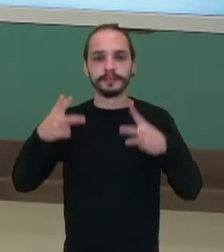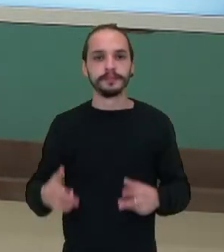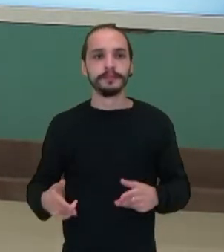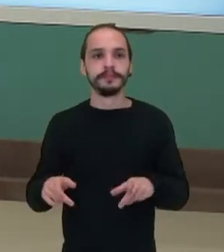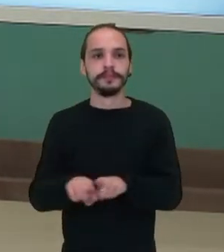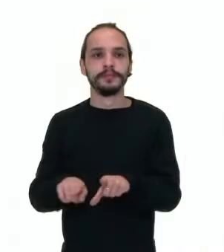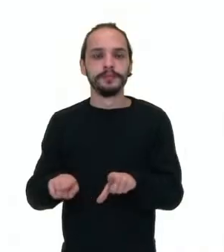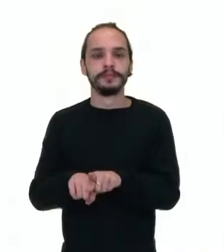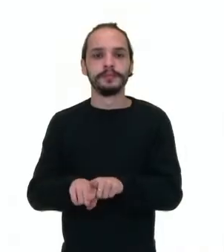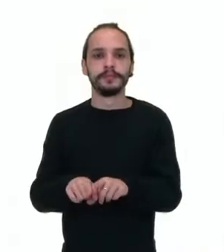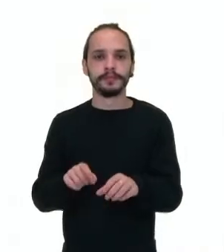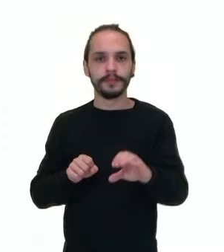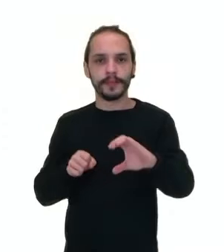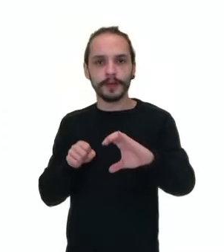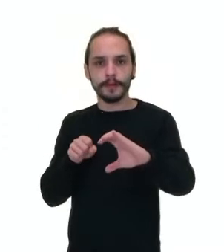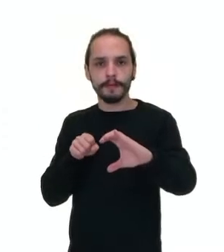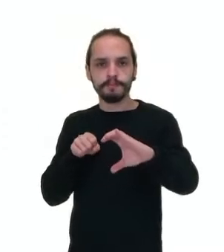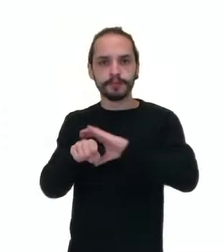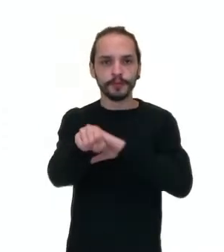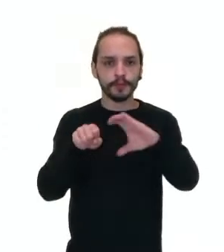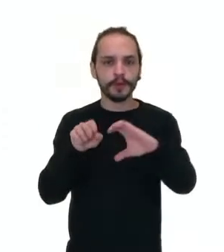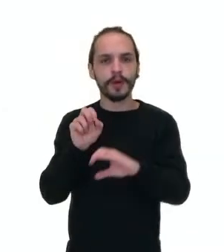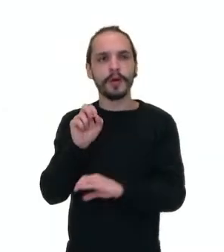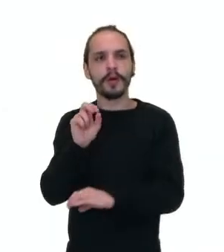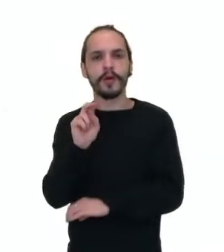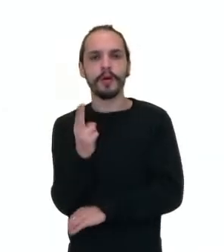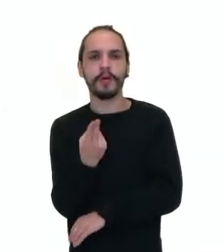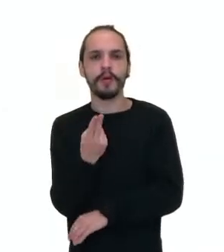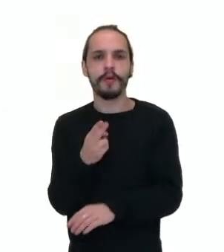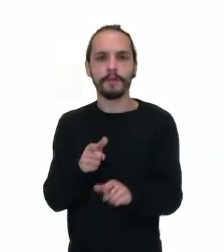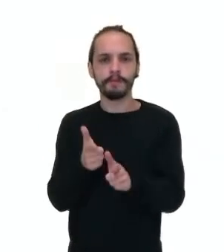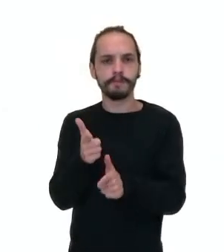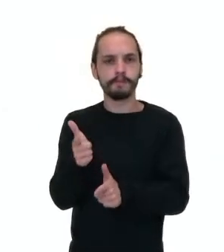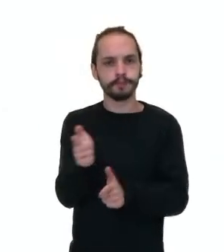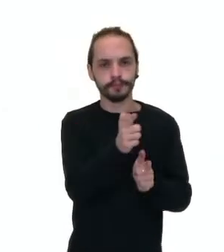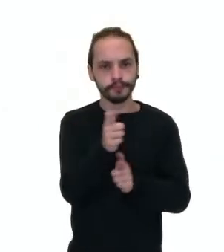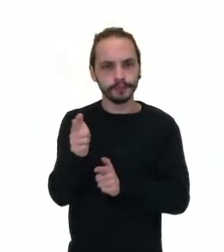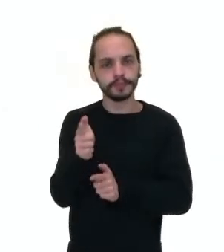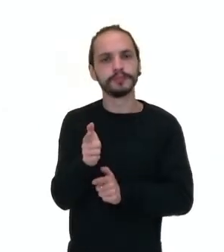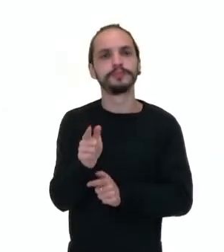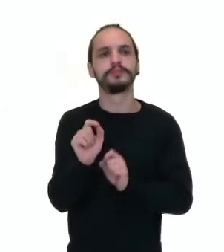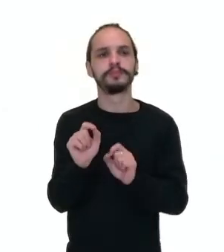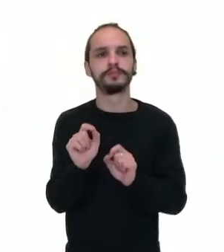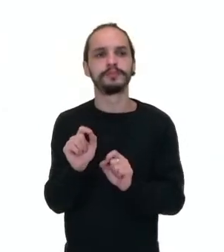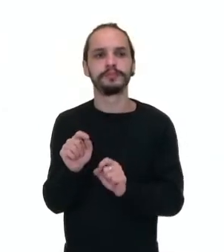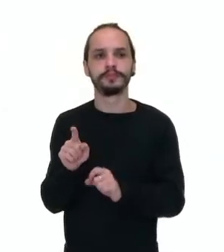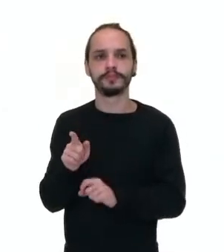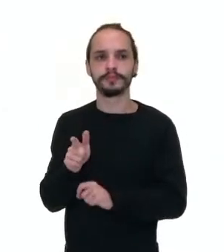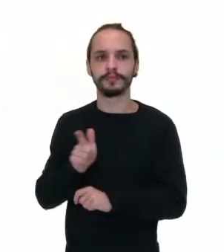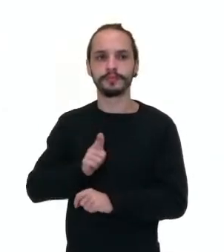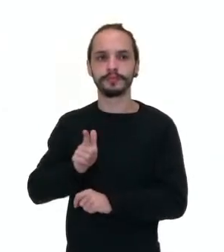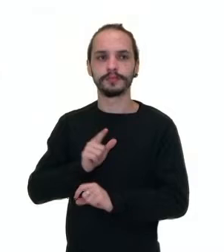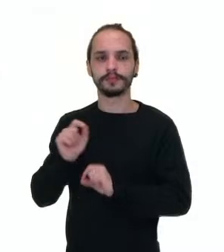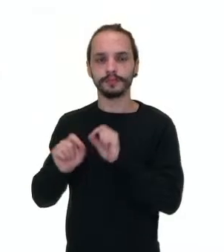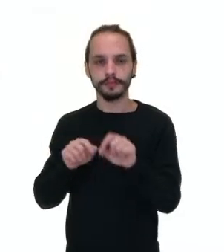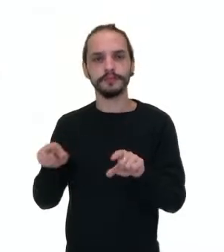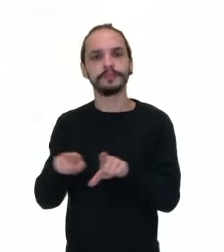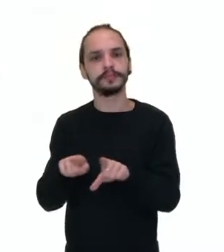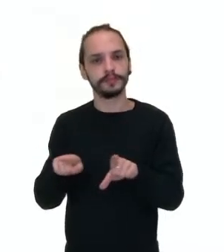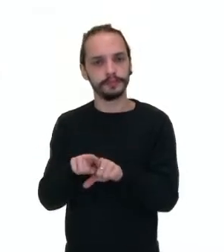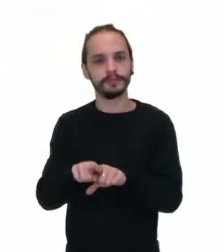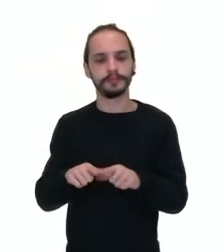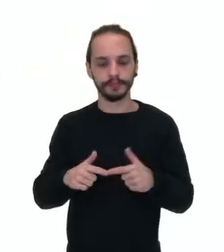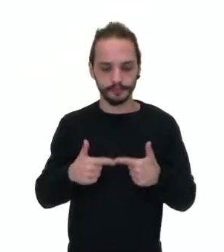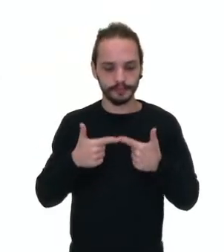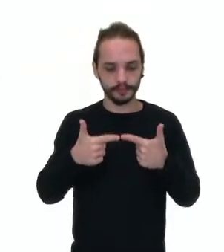a ideia de um canhão ou de uma arma de fogo, em que, nessa situação aqui, né, você tem também